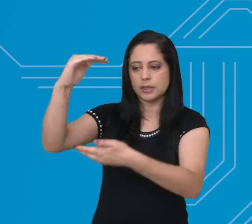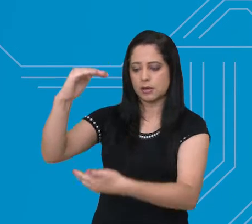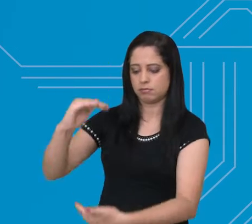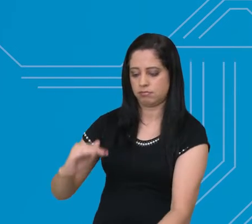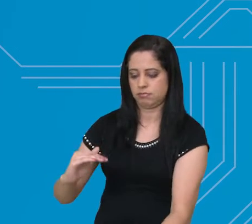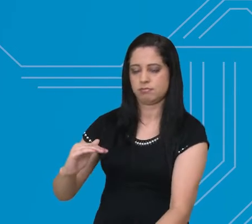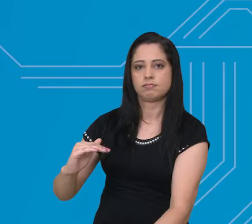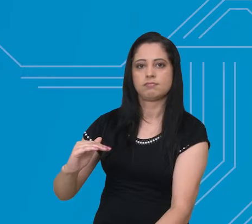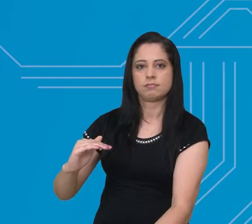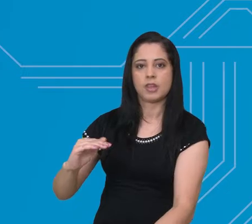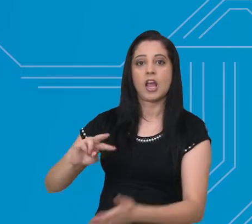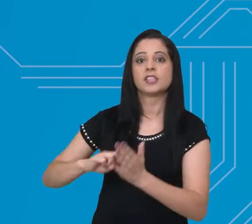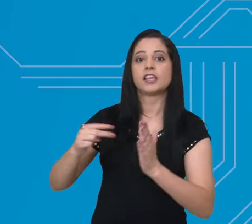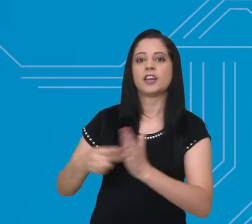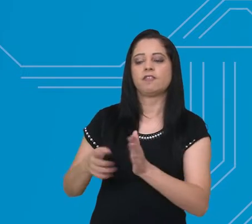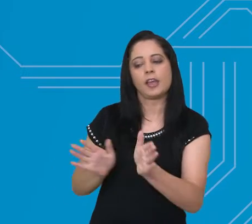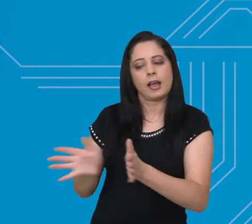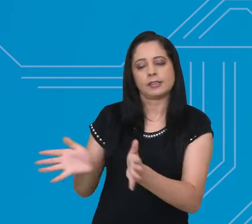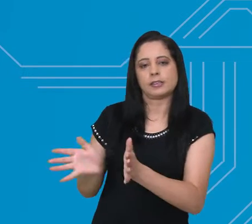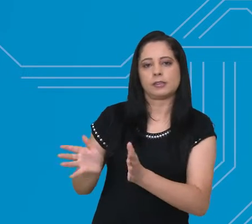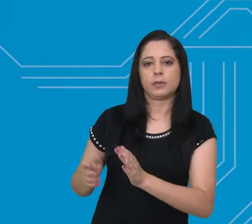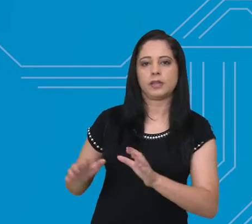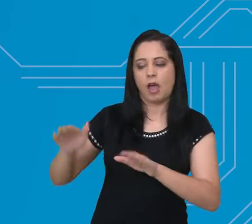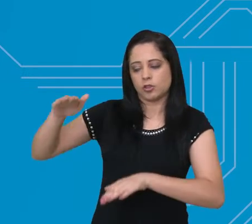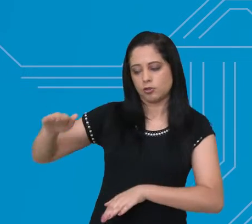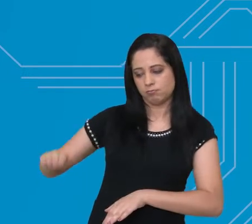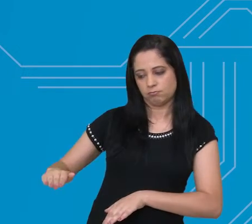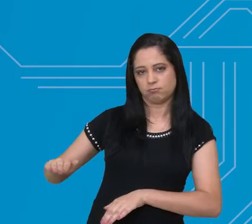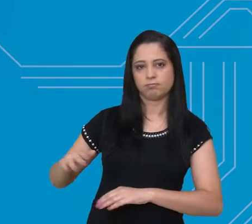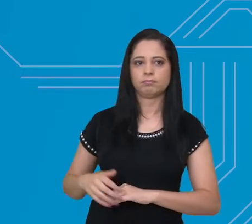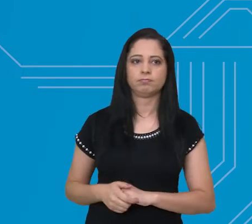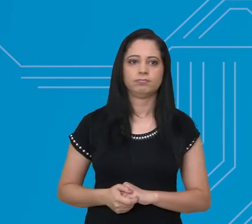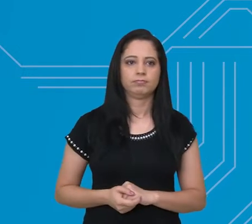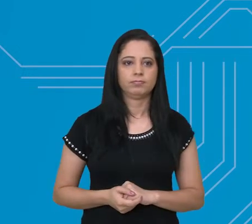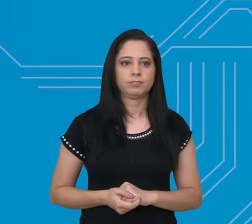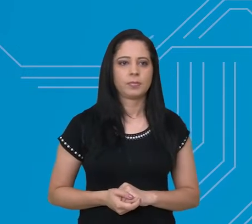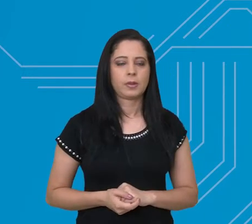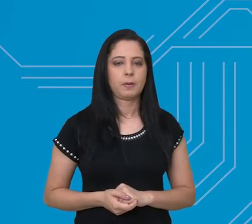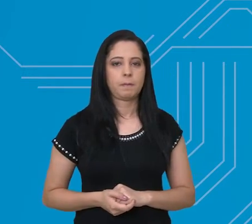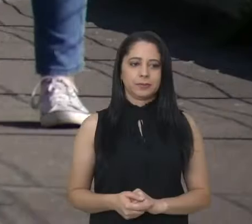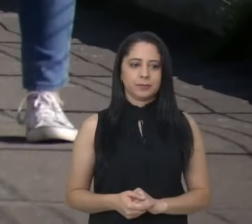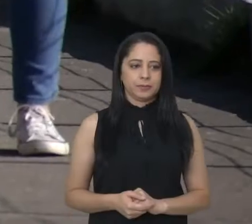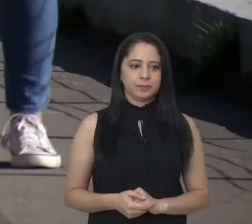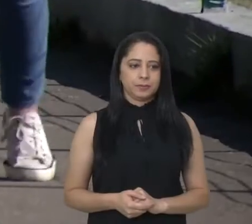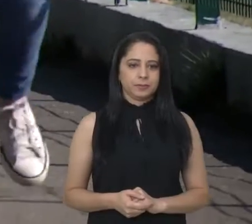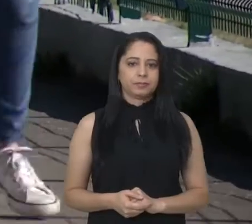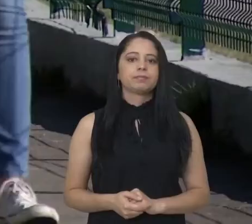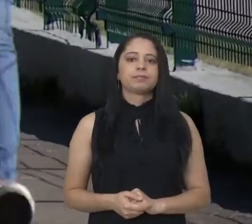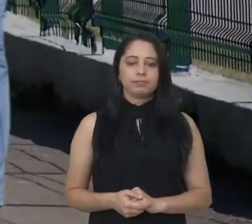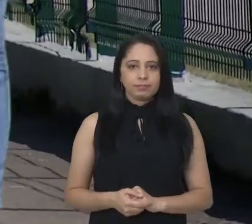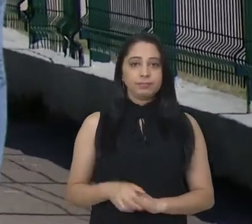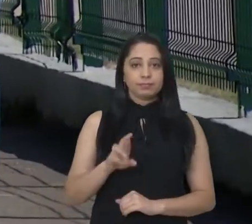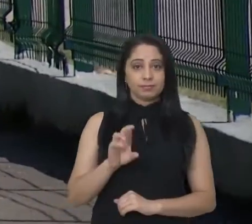menores, voltados para atender essa parcela da população. Os detalhes na reportagem. Logo quando nasceu, a Renata